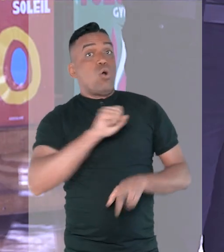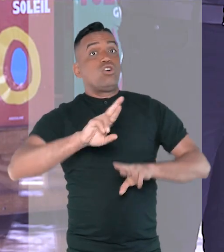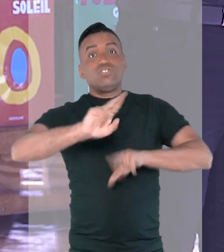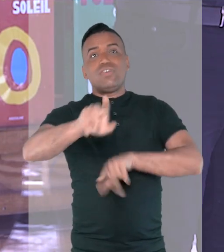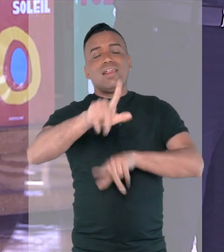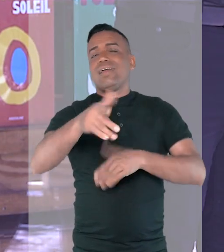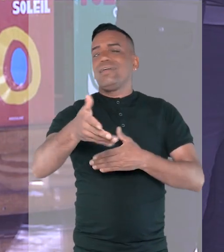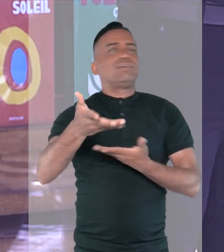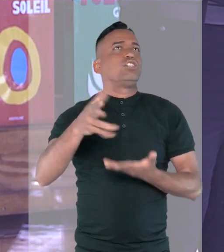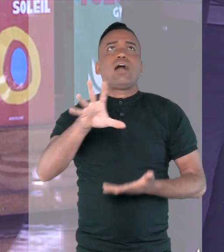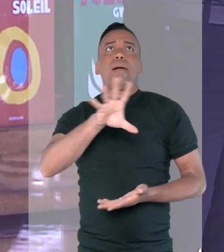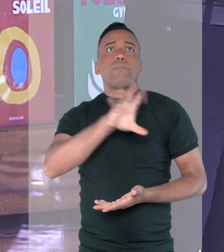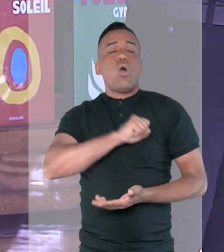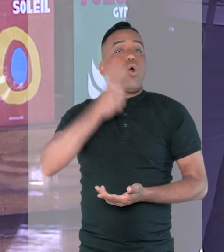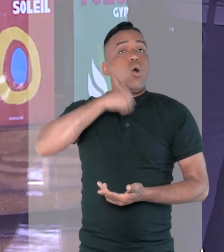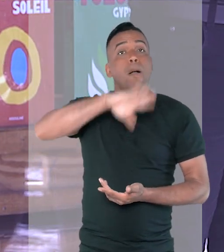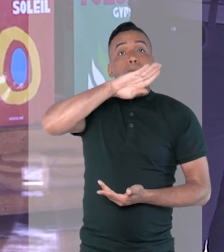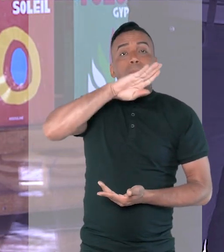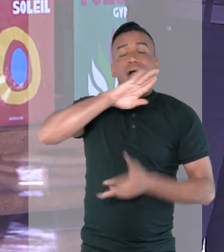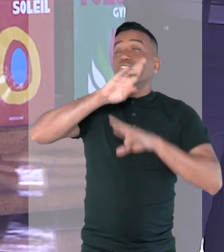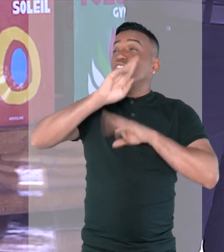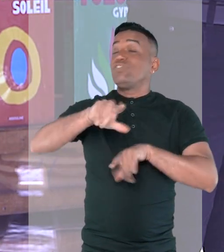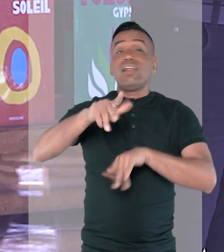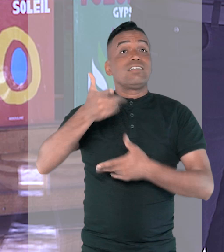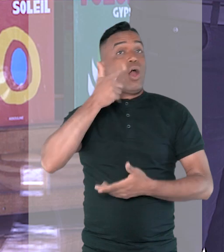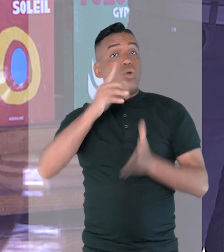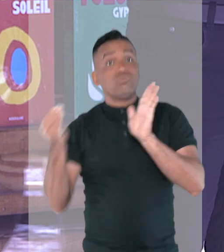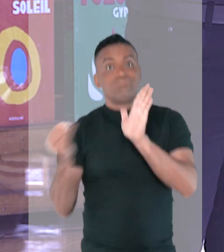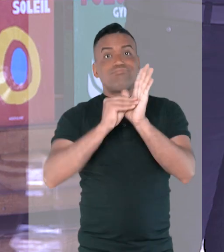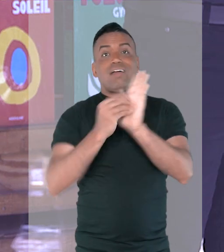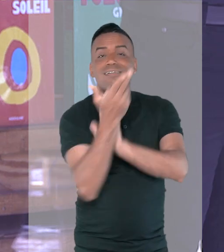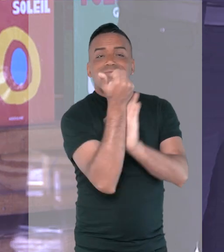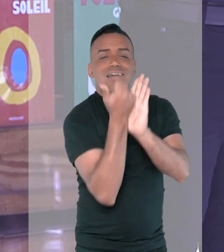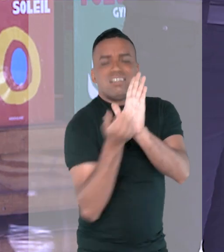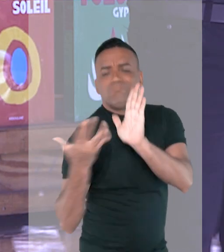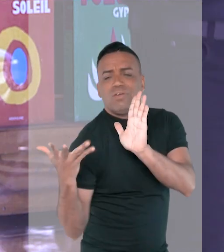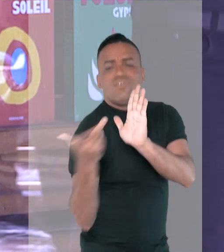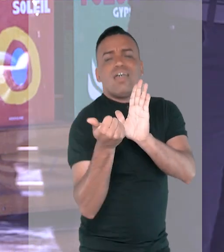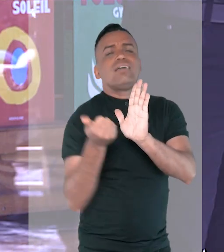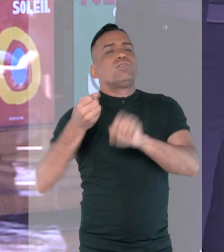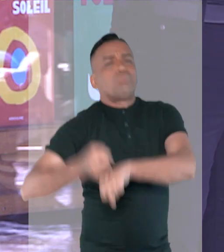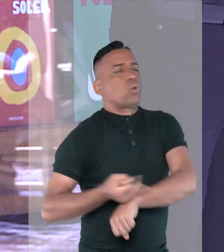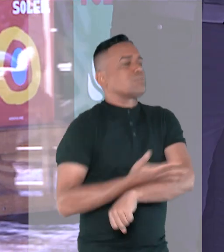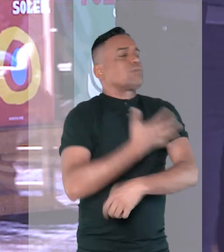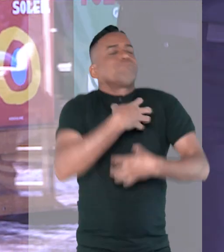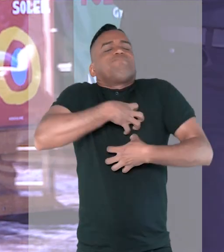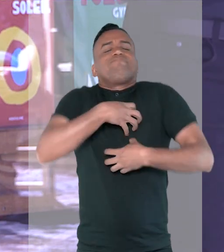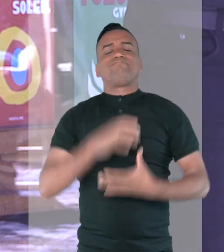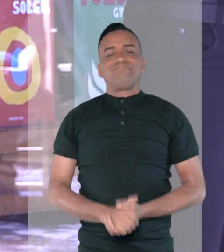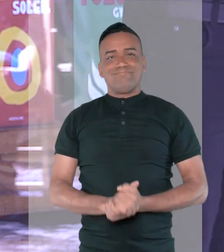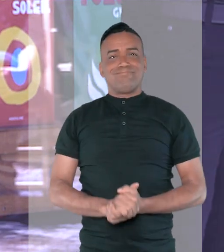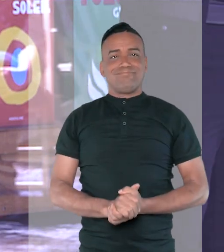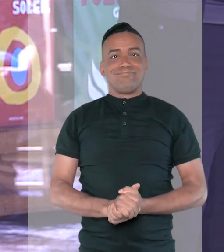muito diferente, é um amor muito incondicional, um amor de mamãe, e eu sinto que ela conseguiu colocar isso no livro com muita maestria, tá